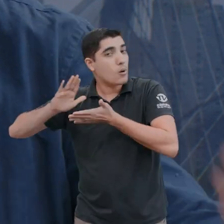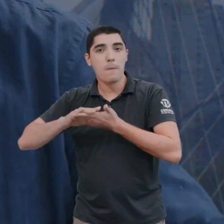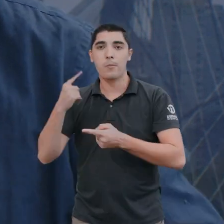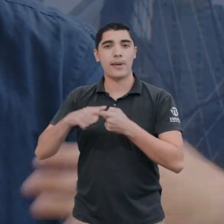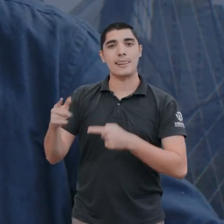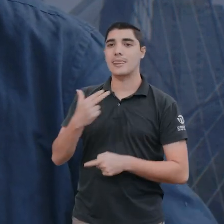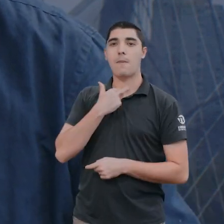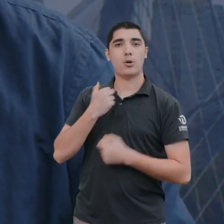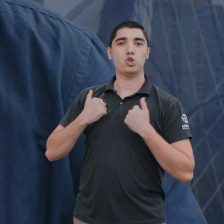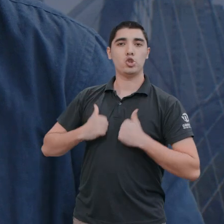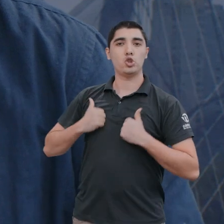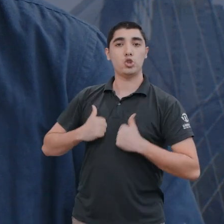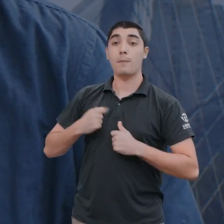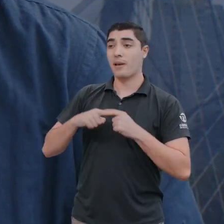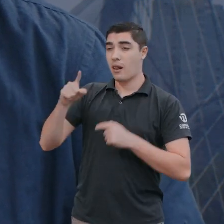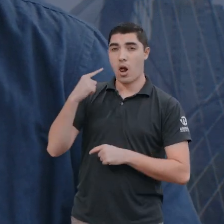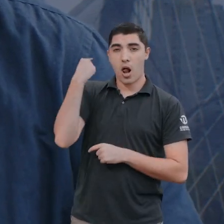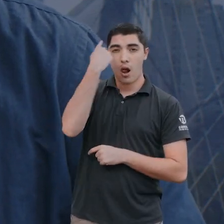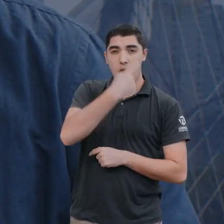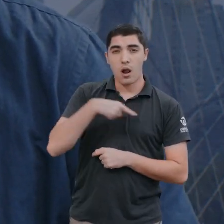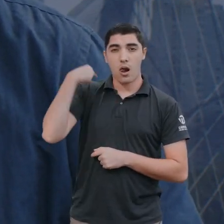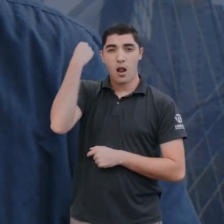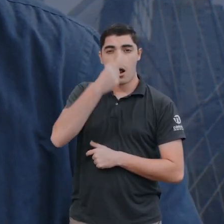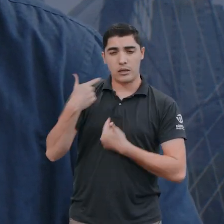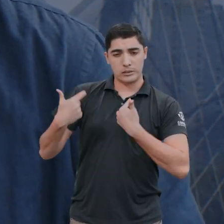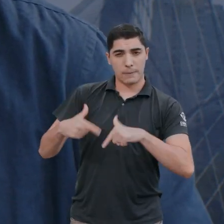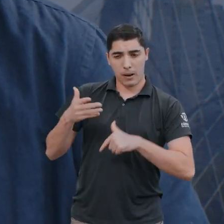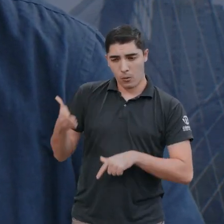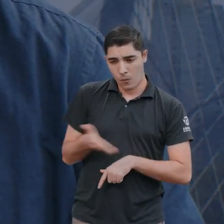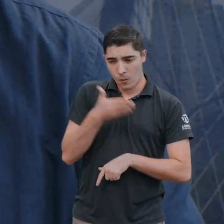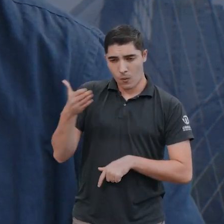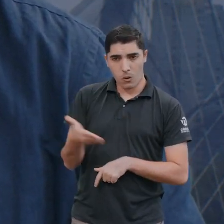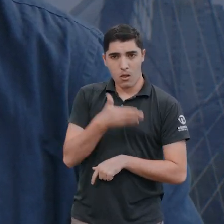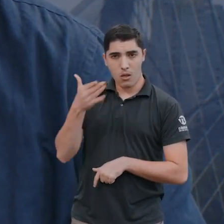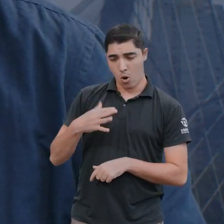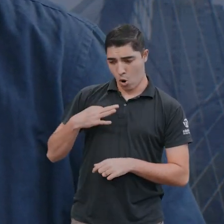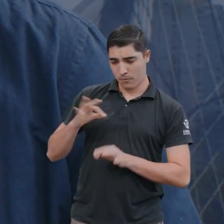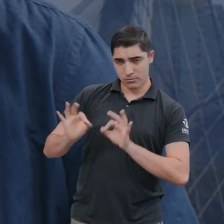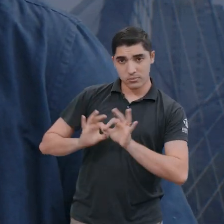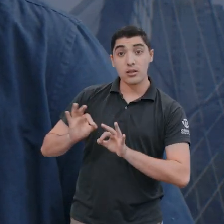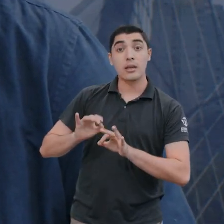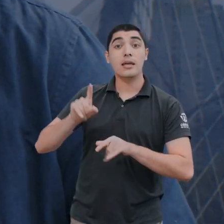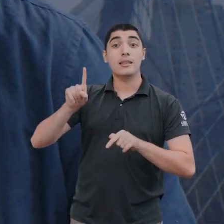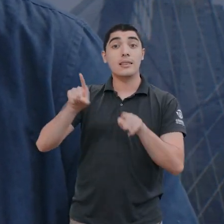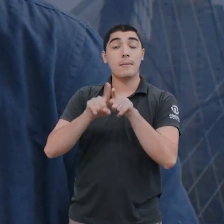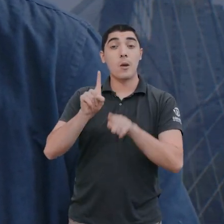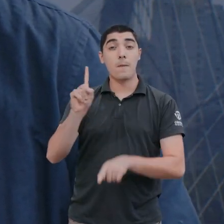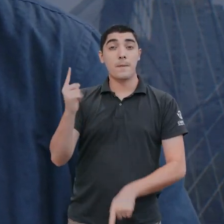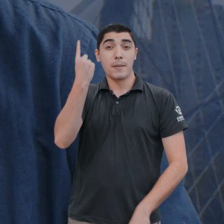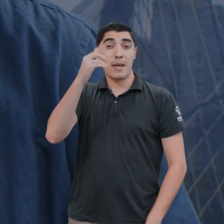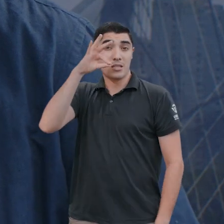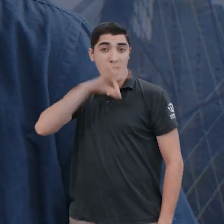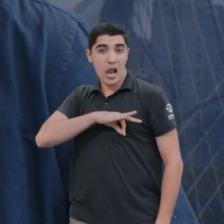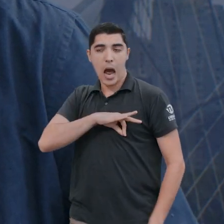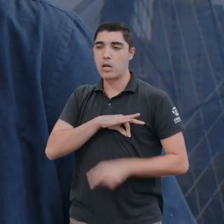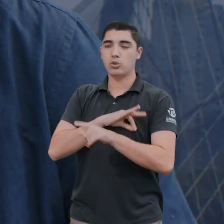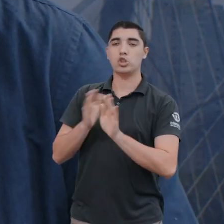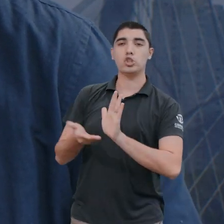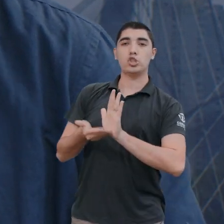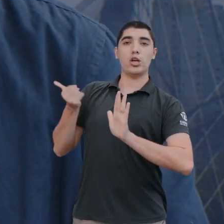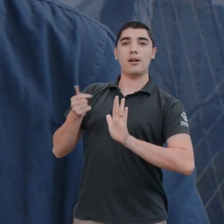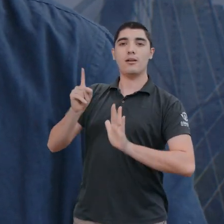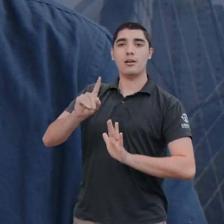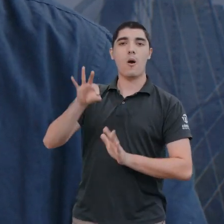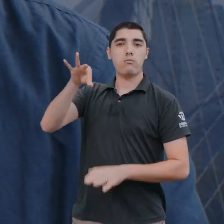ficavam horas e horas e horas ali produzindo aquela roupa. O primeiro salário era retido, então era um primeiro salário que eles não